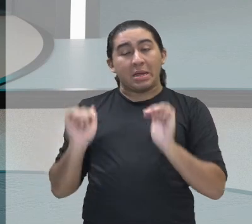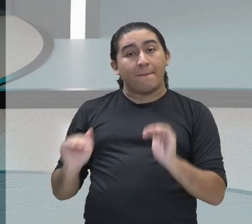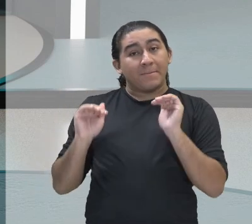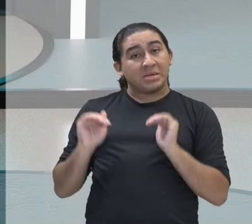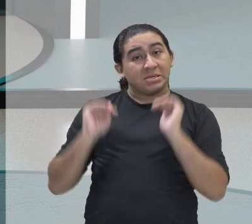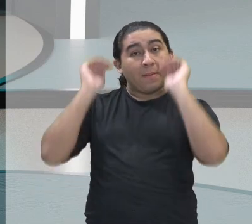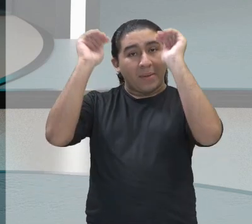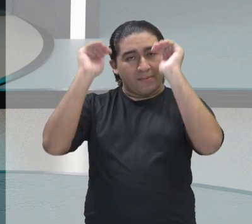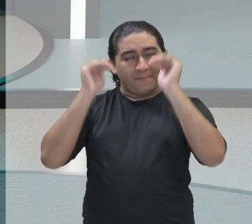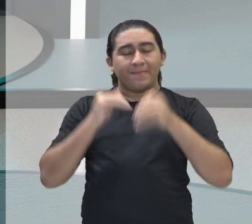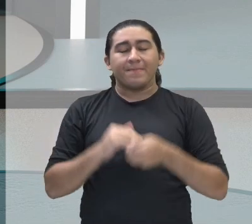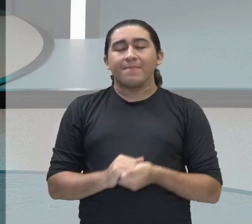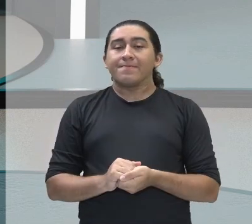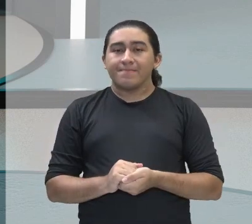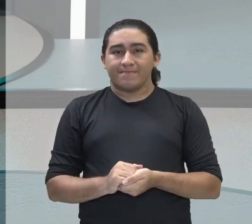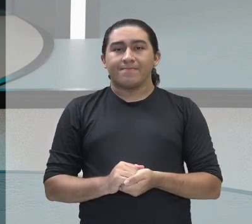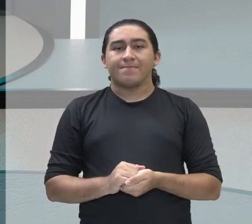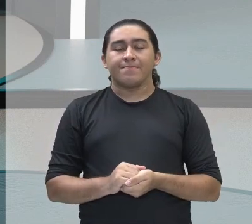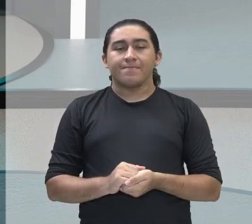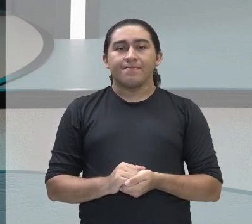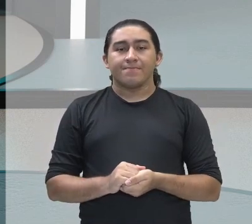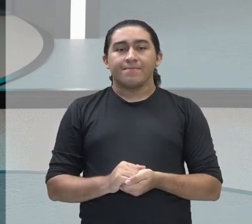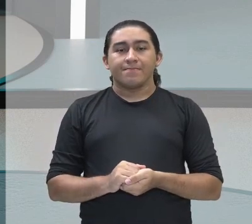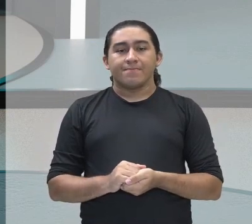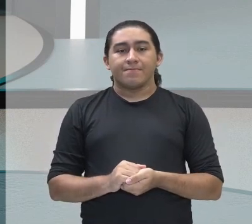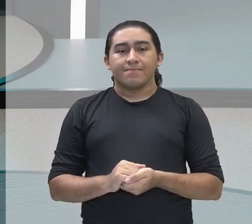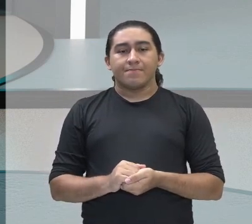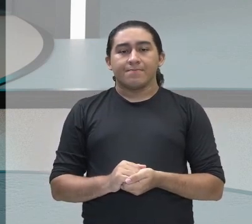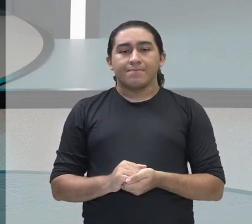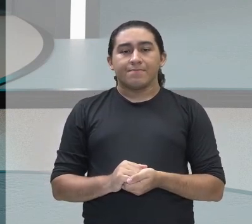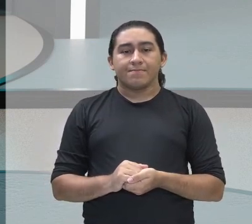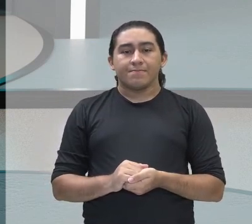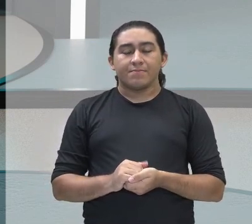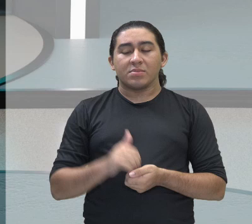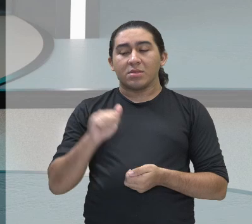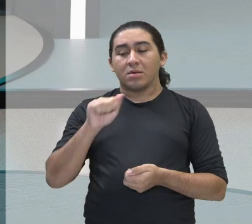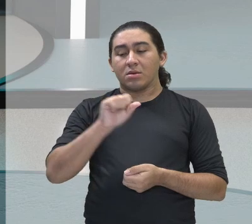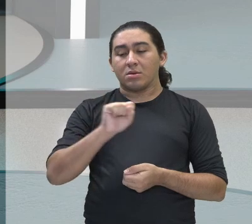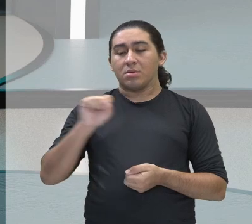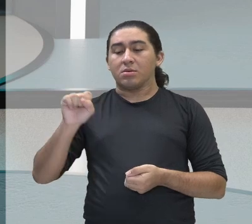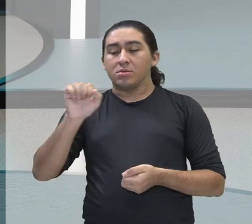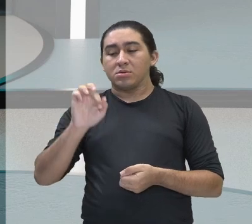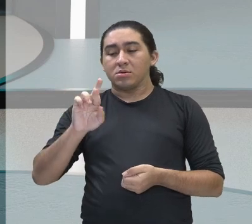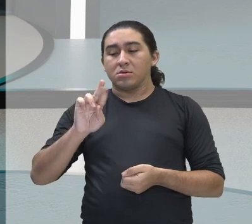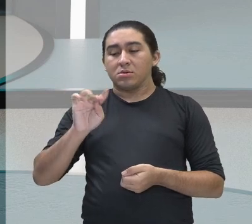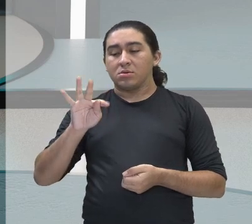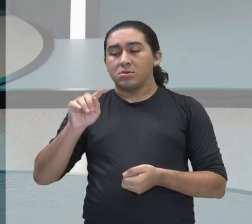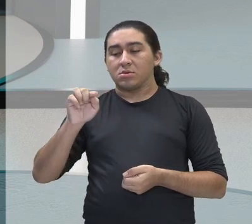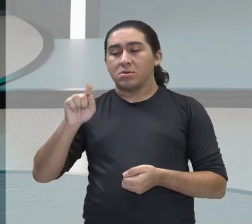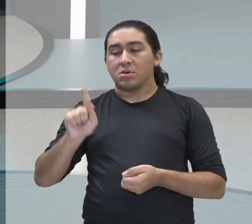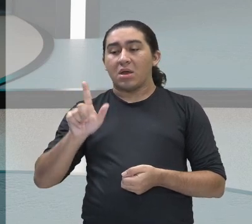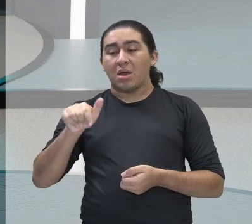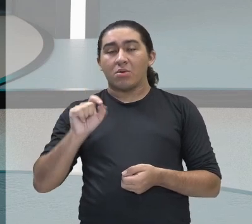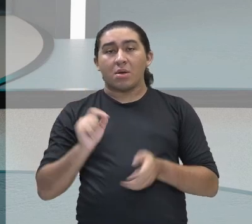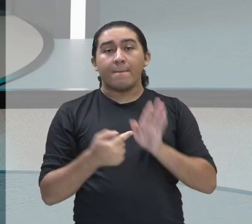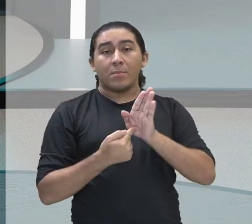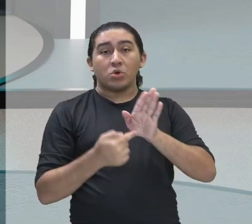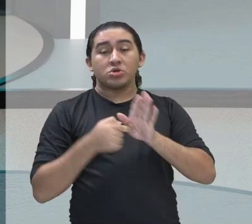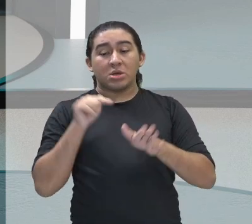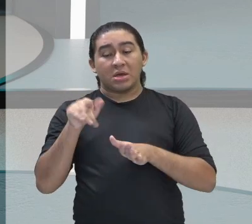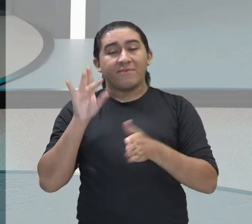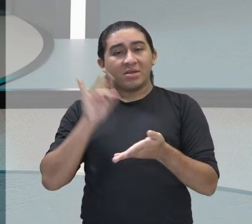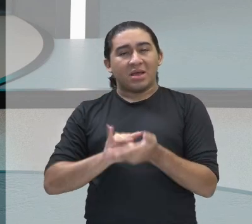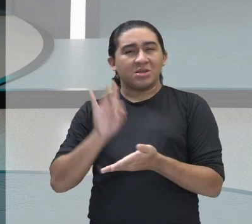a vasta savana, tá certo? Assert, então, nesse sentido aqui, é mostrando, né, que ele é, de fato, o